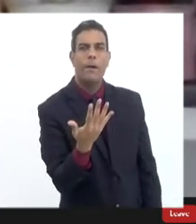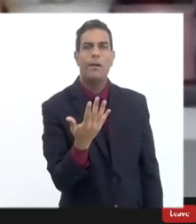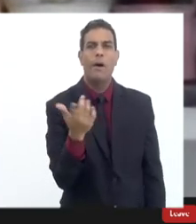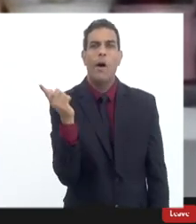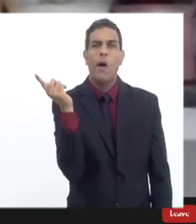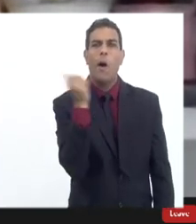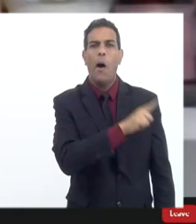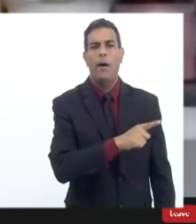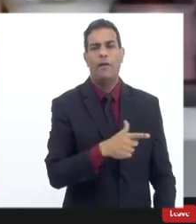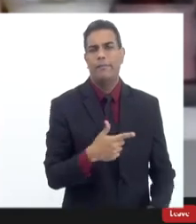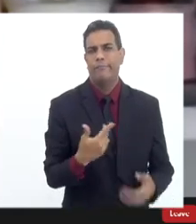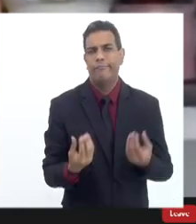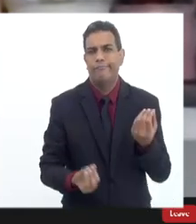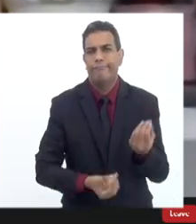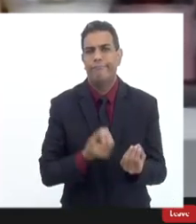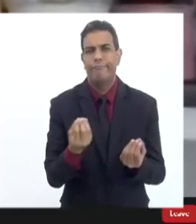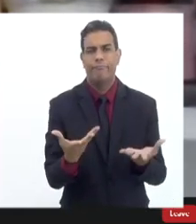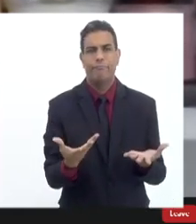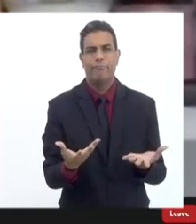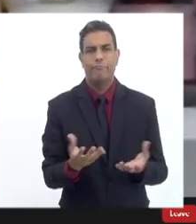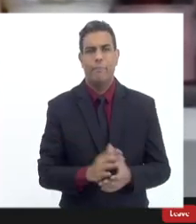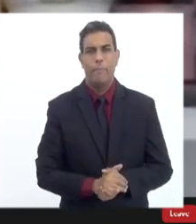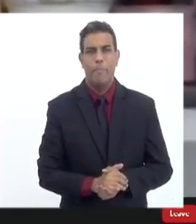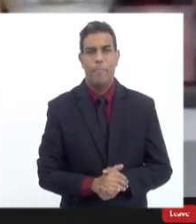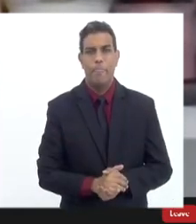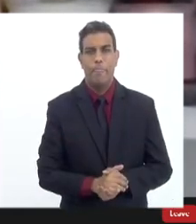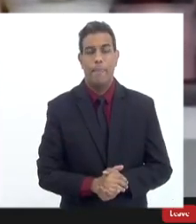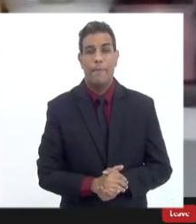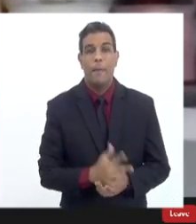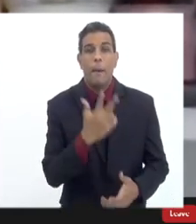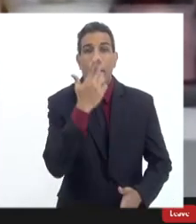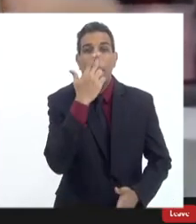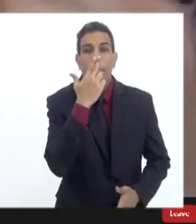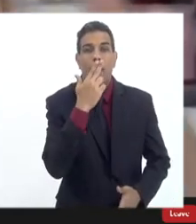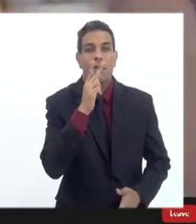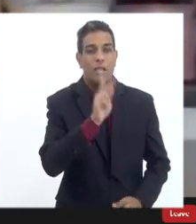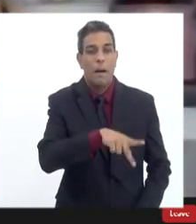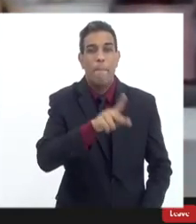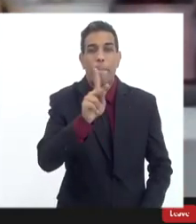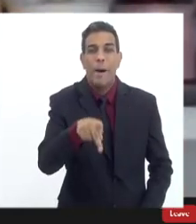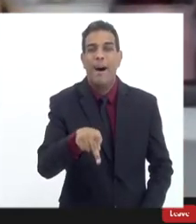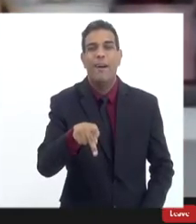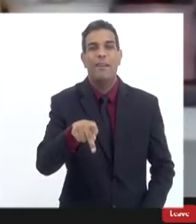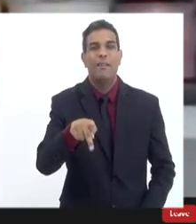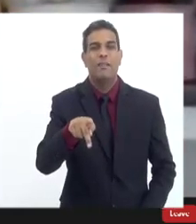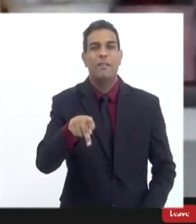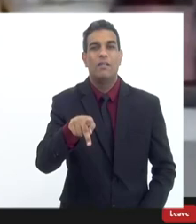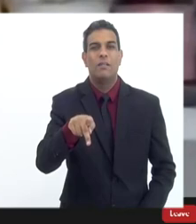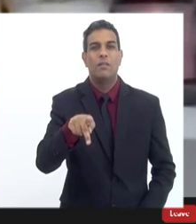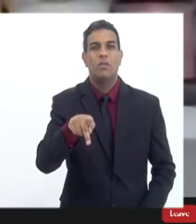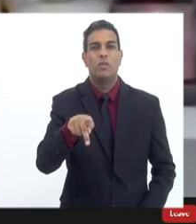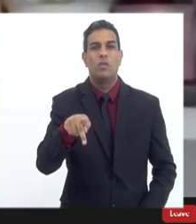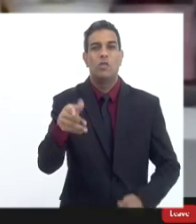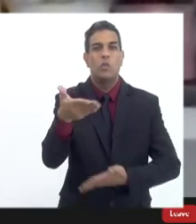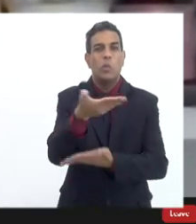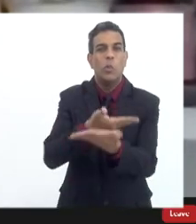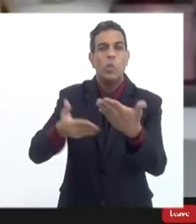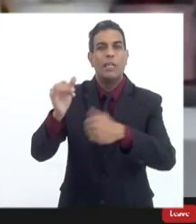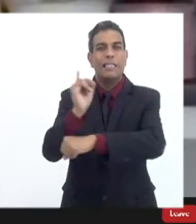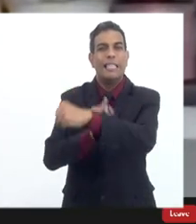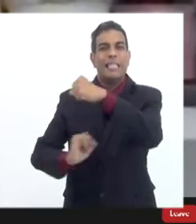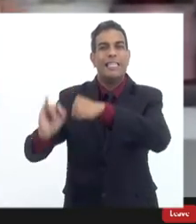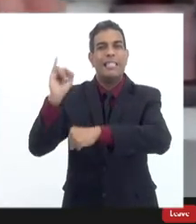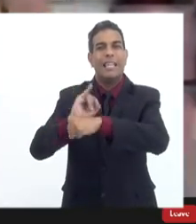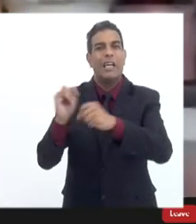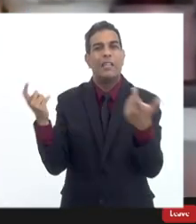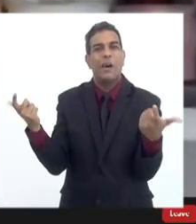conseguir produzir uma redução da necessidade de professores pelo uso da mediação das tecnologias.